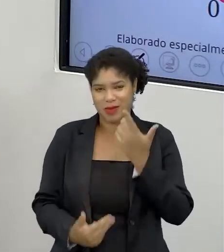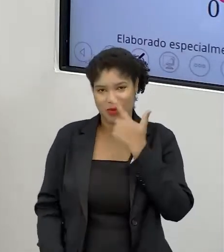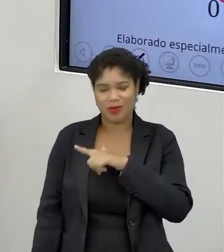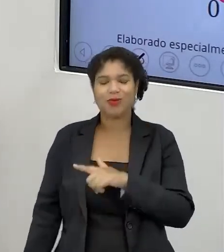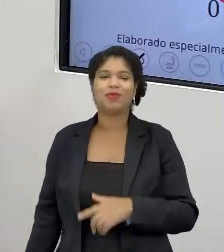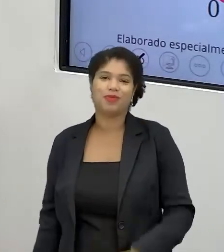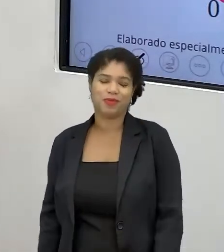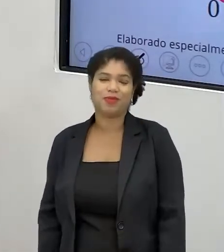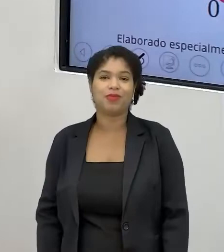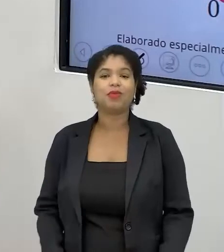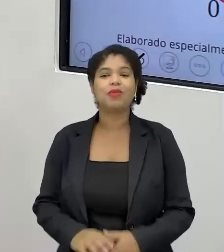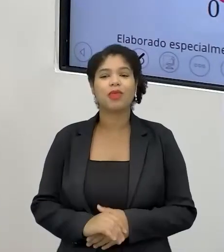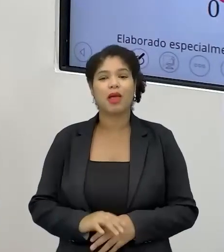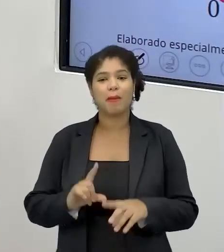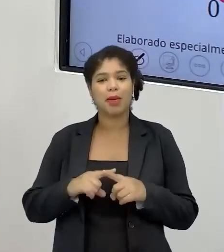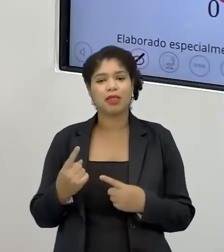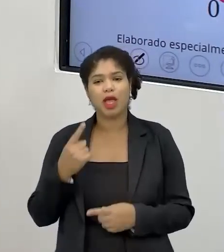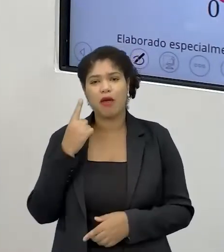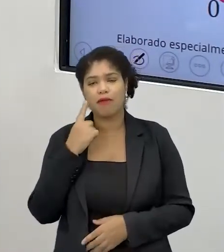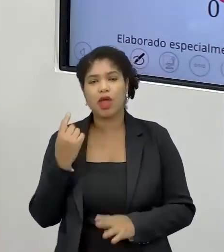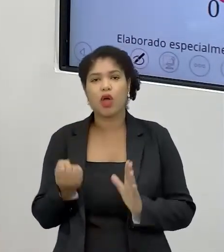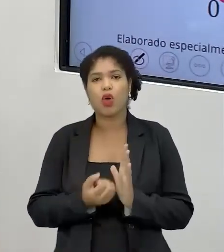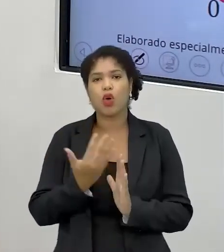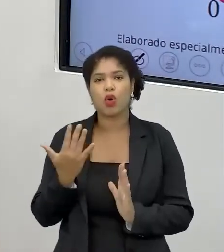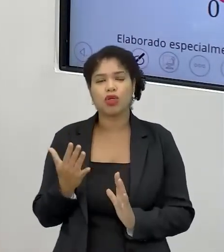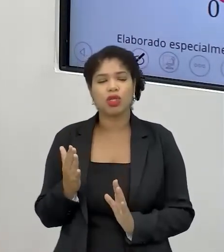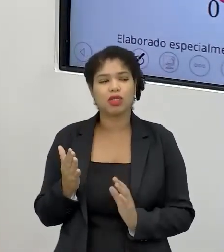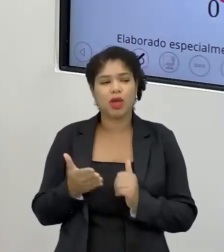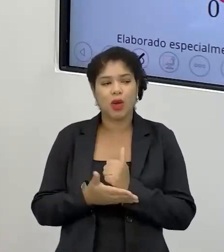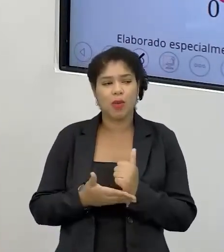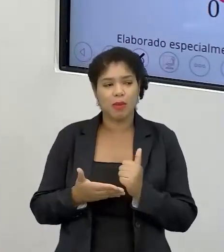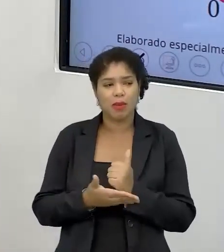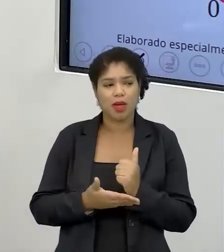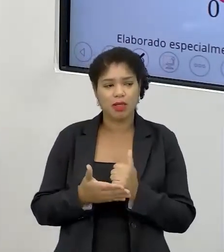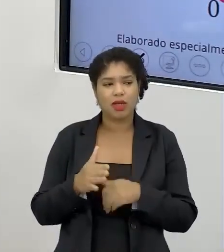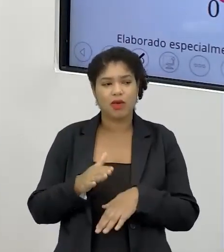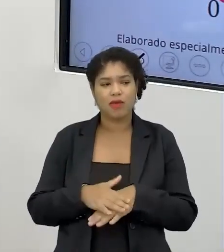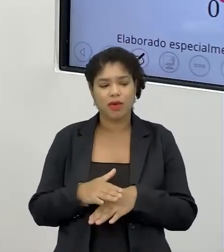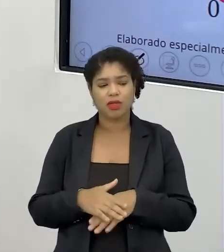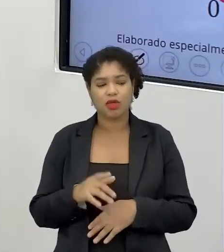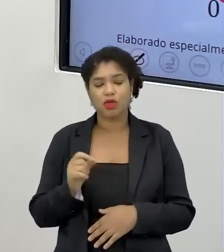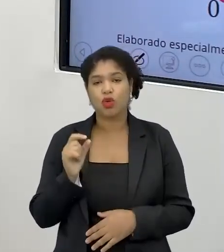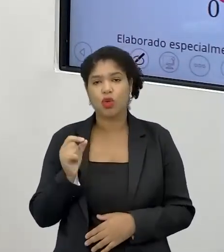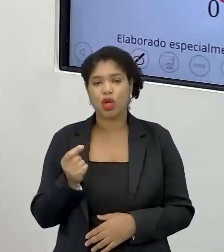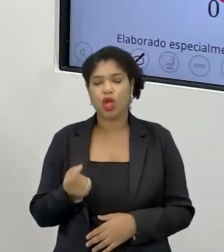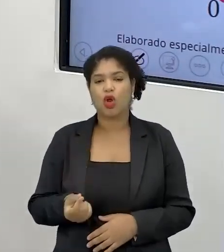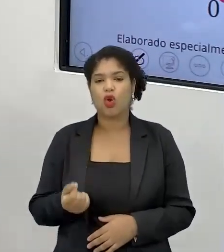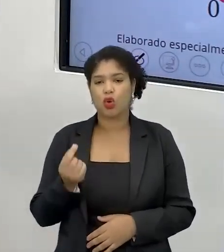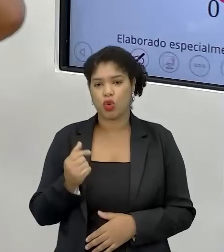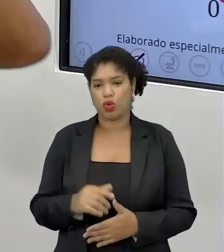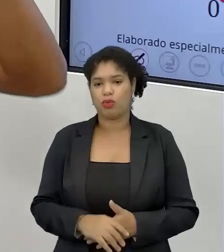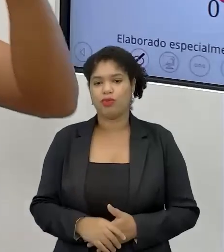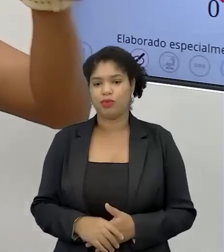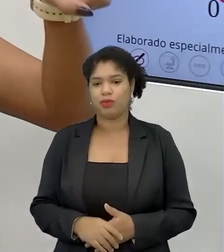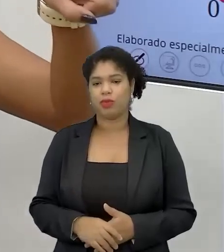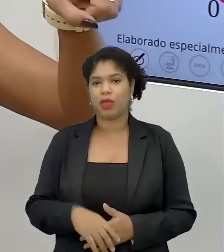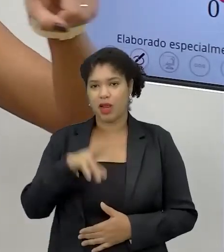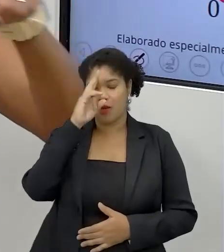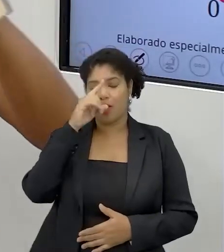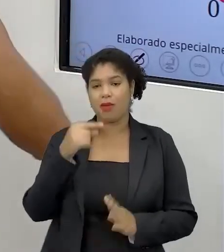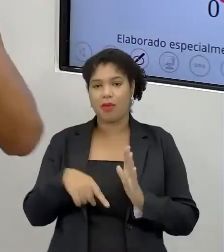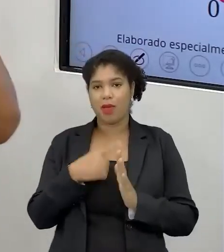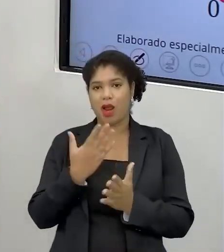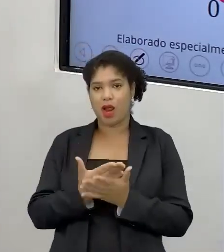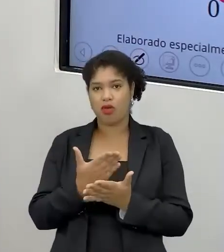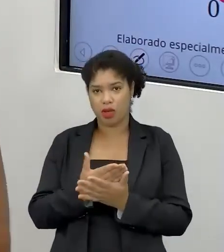eu tenho que fazer uma quantidade mínima para que eu passe a ter lucro. Então, lembra que lá na primeira aula a gente falou de lucro? Eu